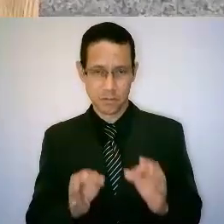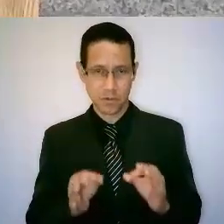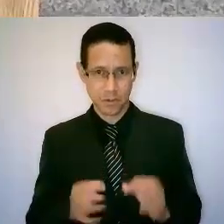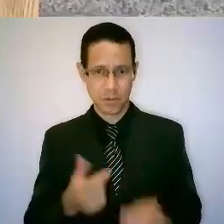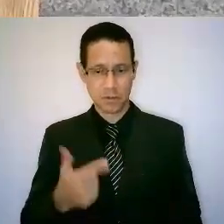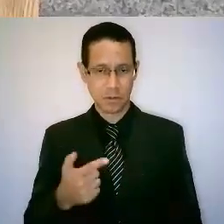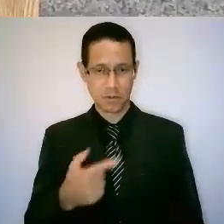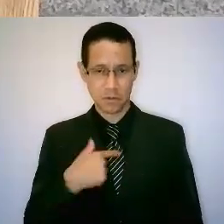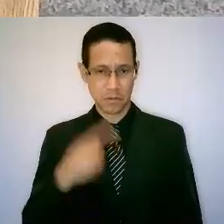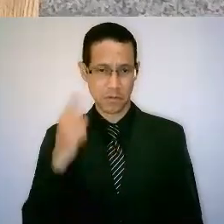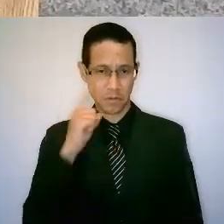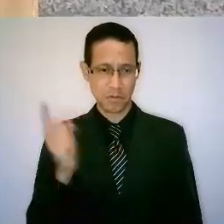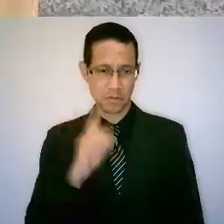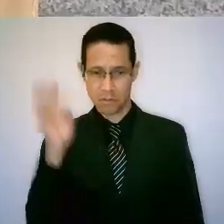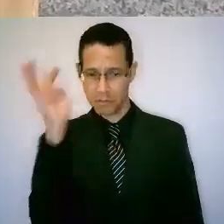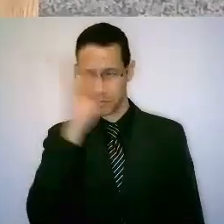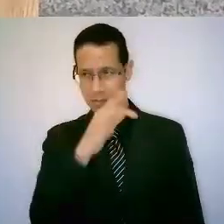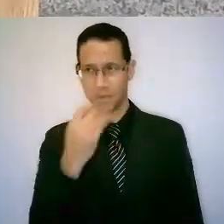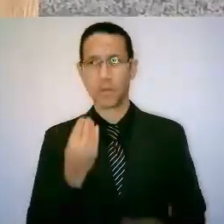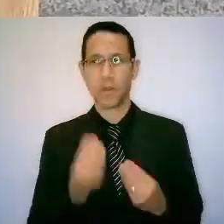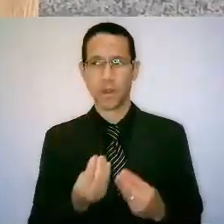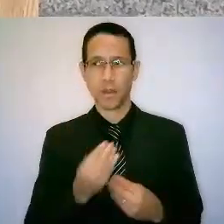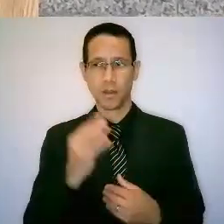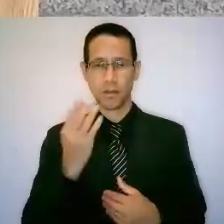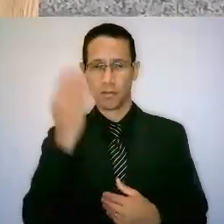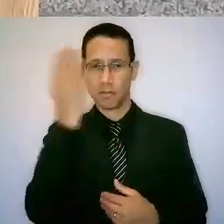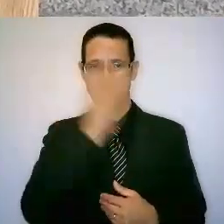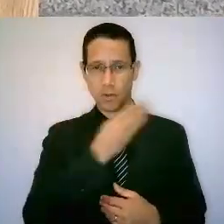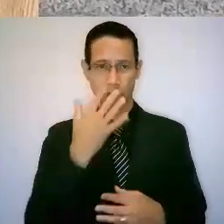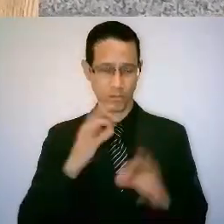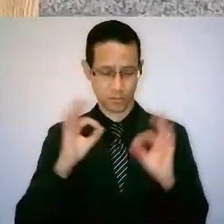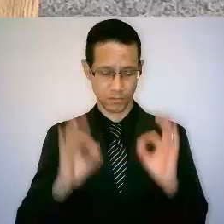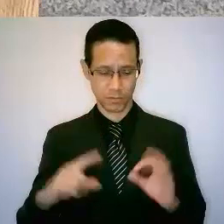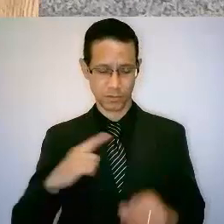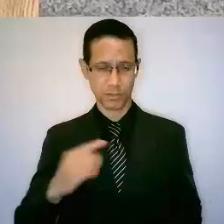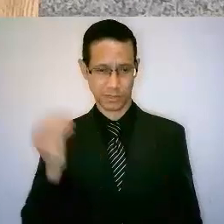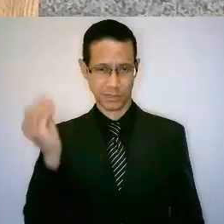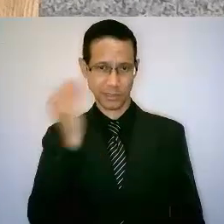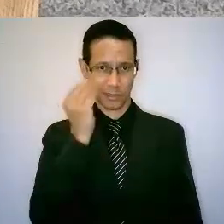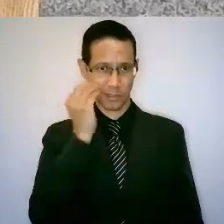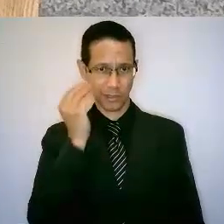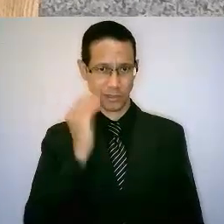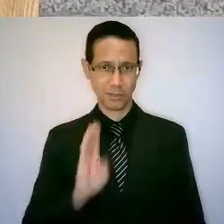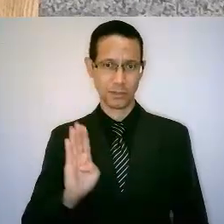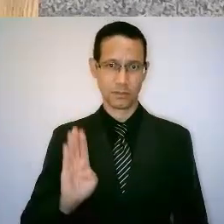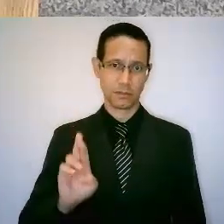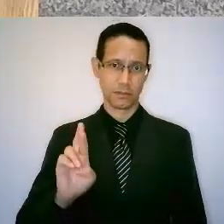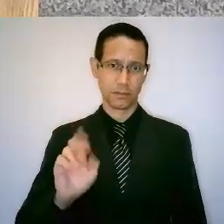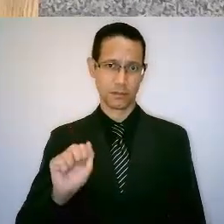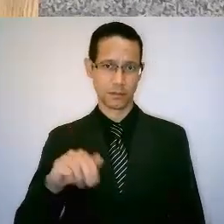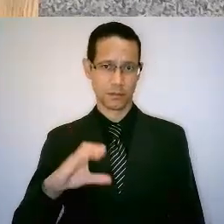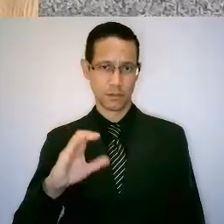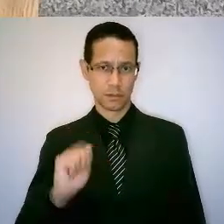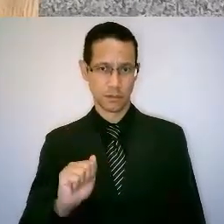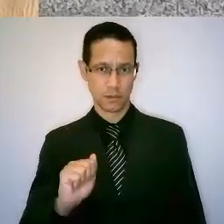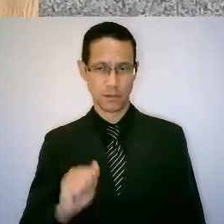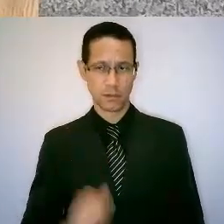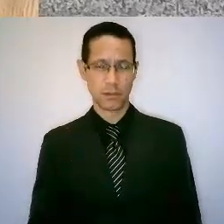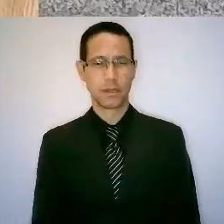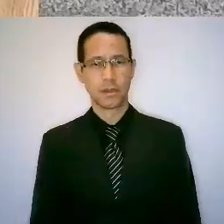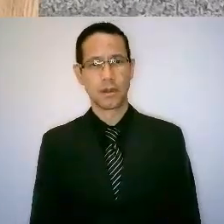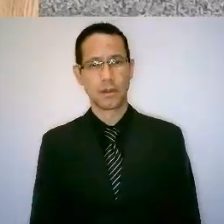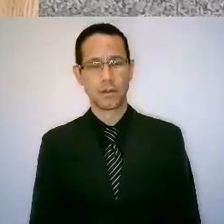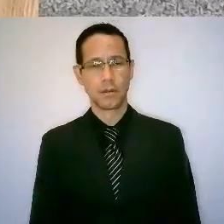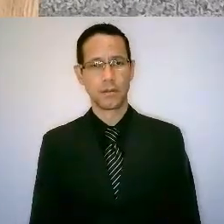é que nós estamos falando de uma prova contundente de que houve uma tentativa branca podemos falar também um pouco dos